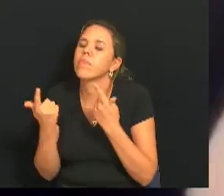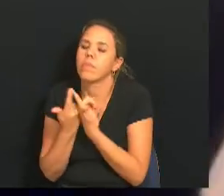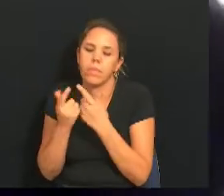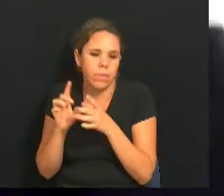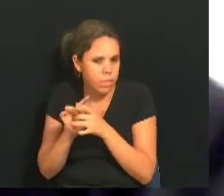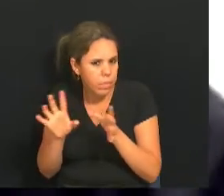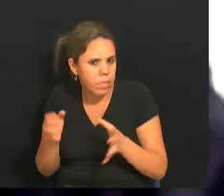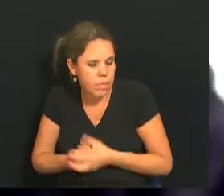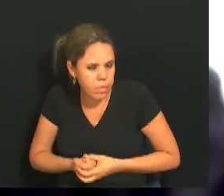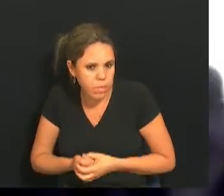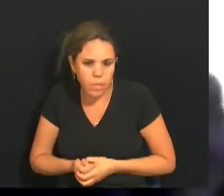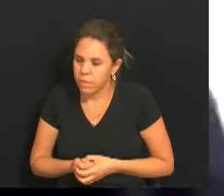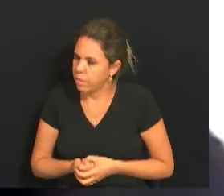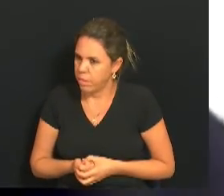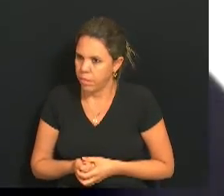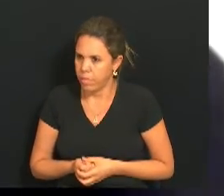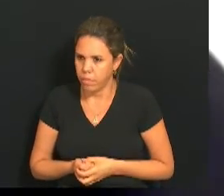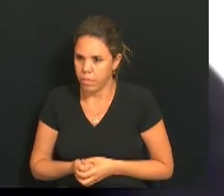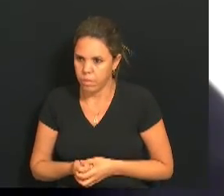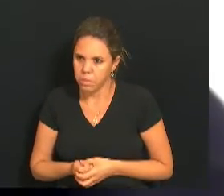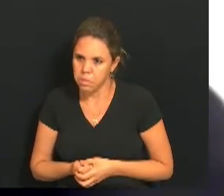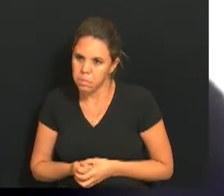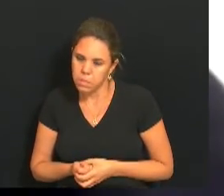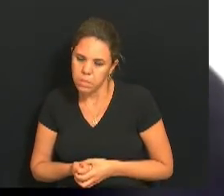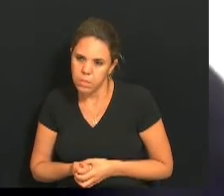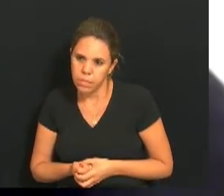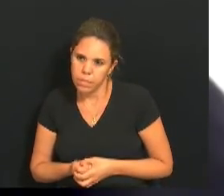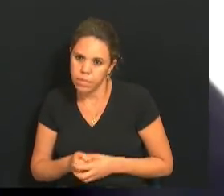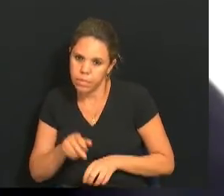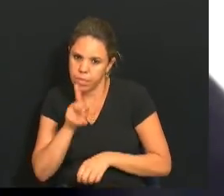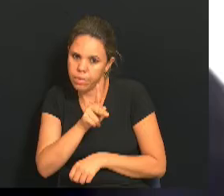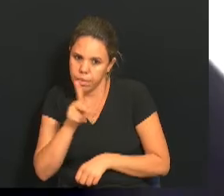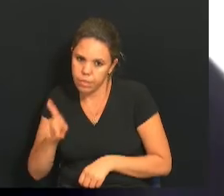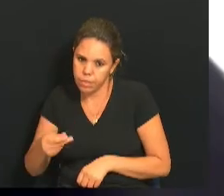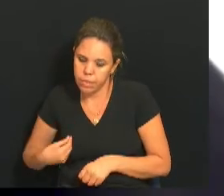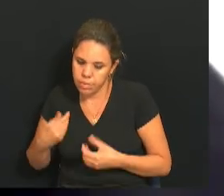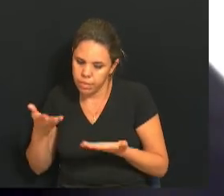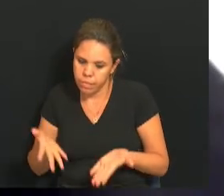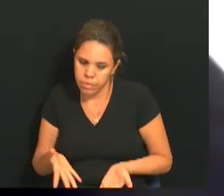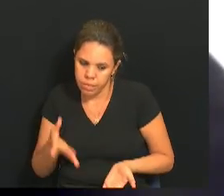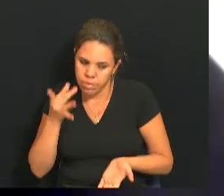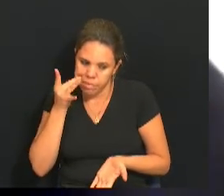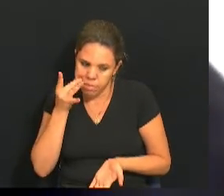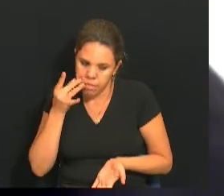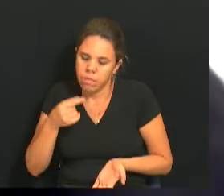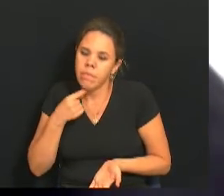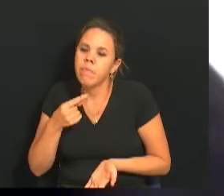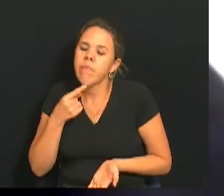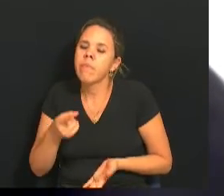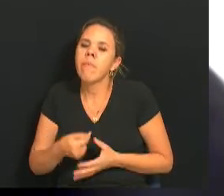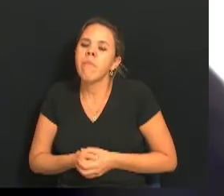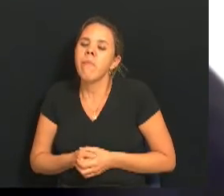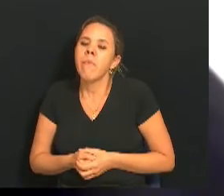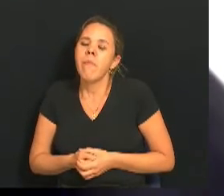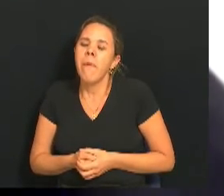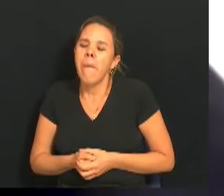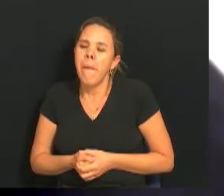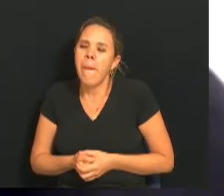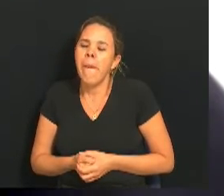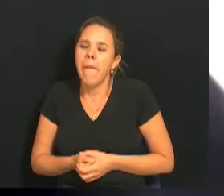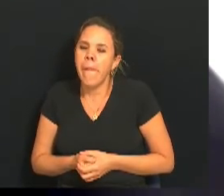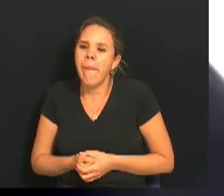né? No sentido do que os educadores que estão aqui questionaram, né?